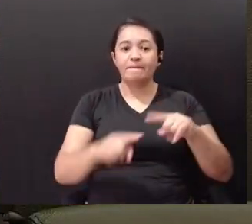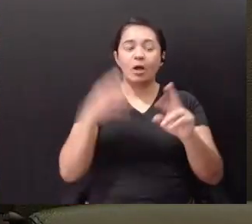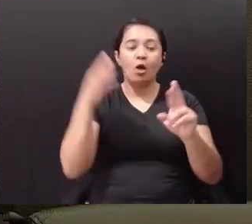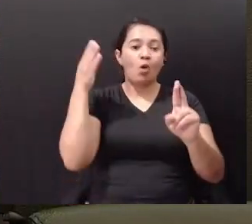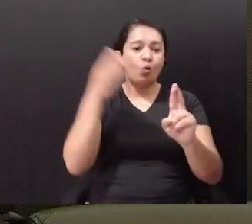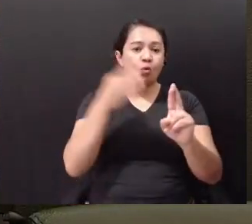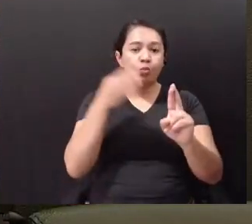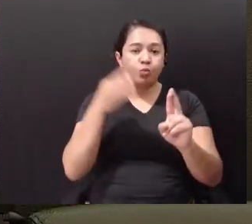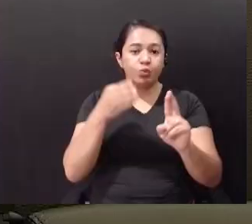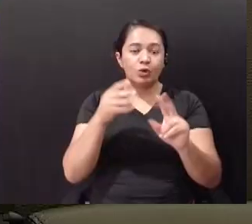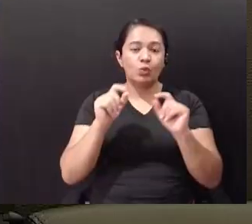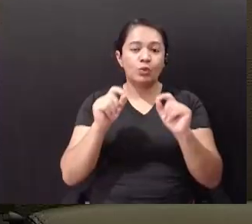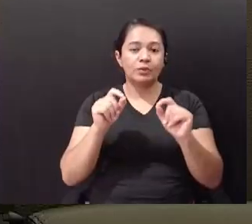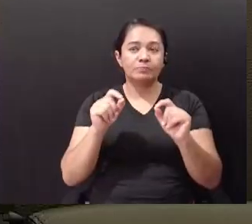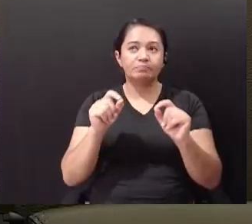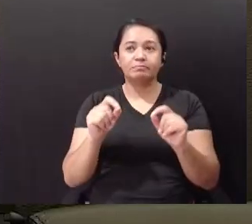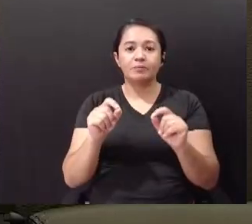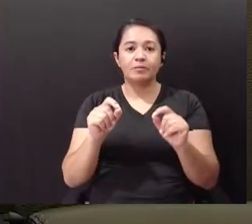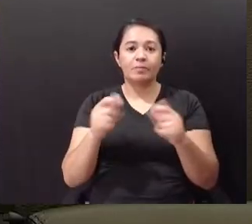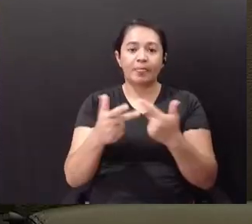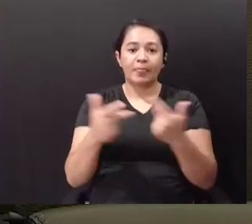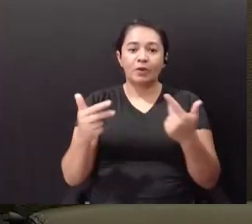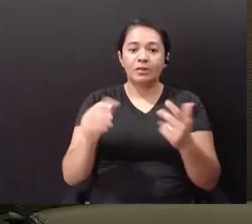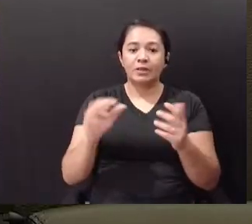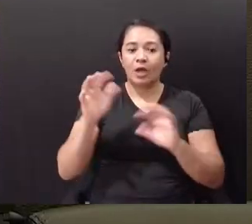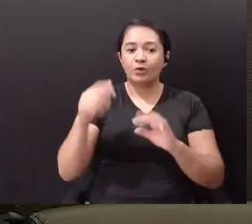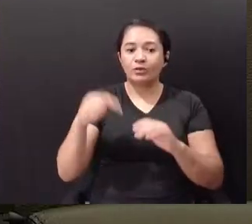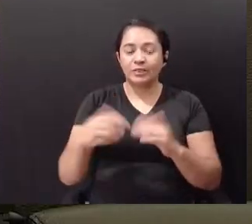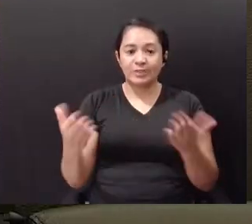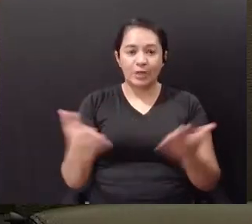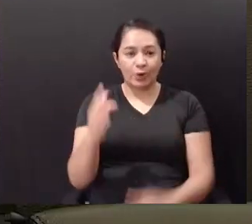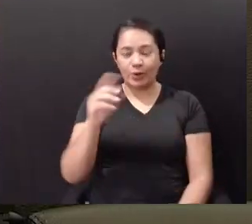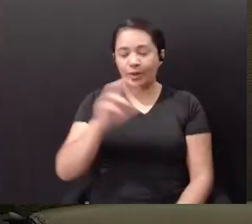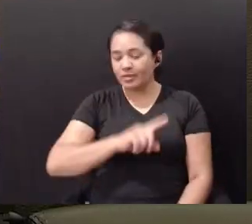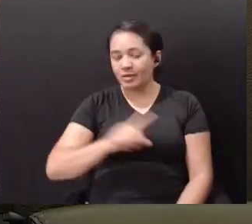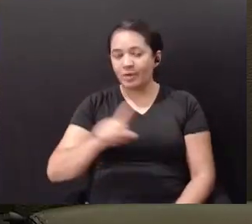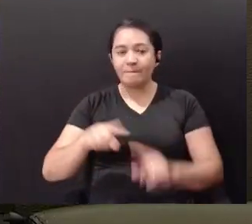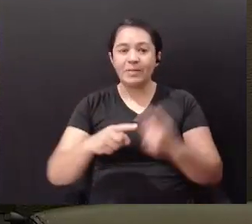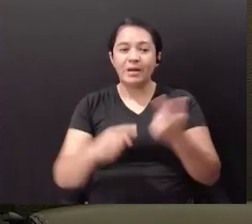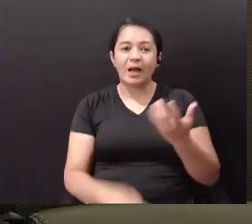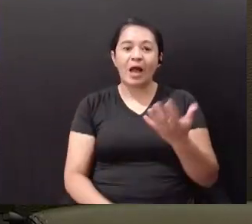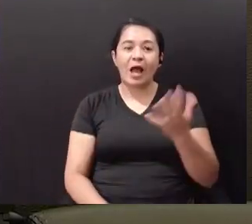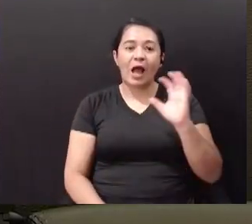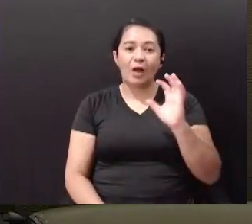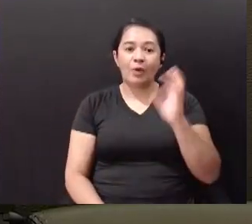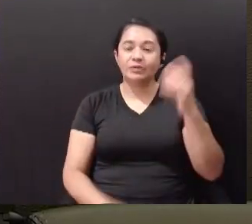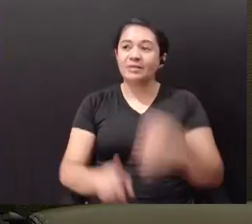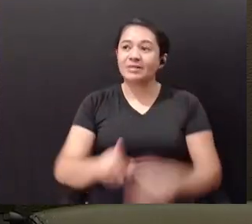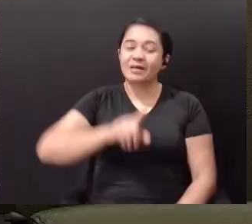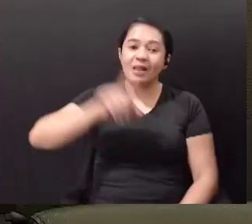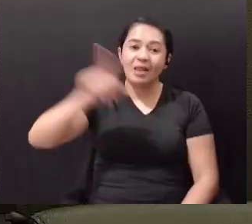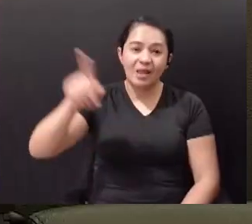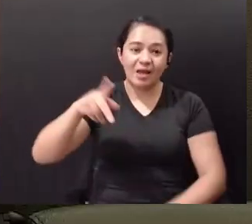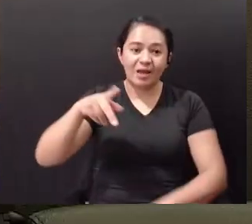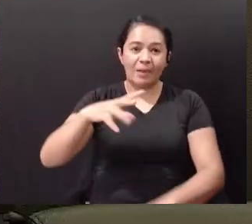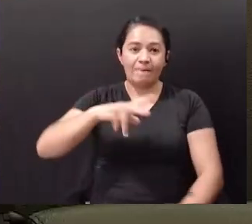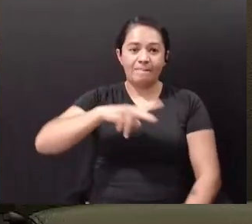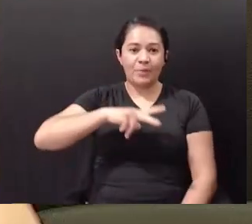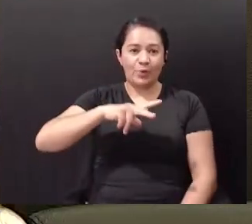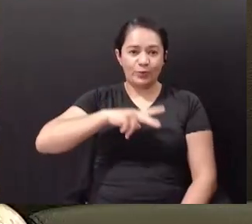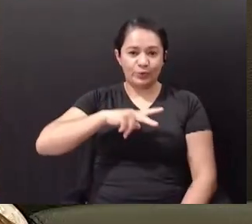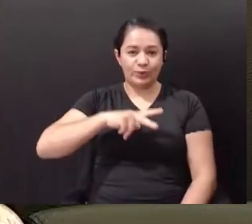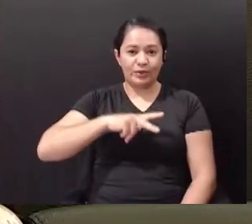às vezes não estão acontecendo aqui no Brasil, que estão acontecendo em Portugal, já que o Brasil ainda era uma